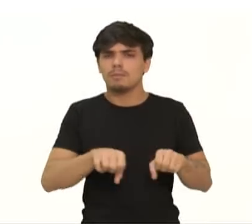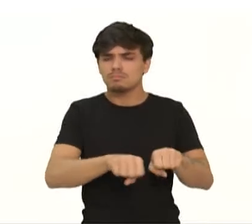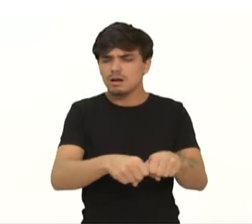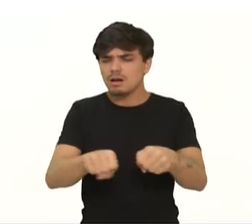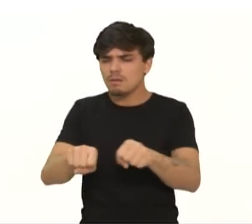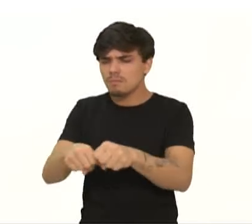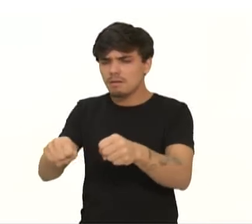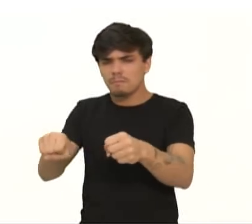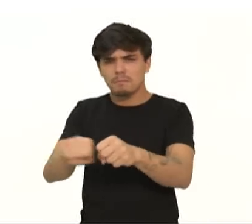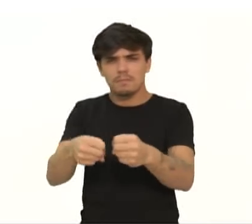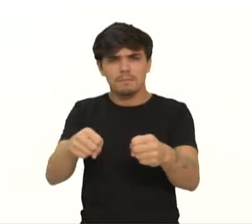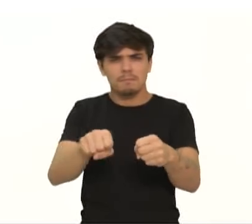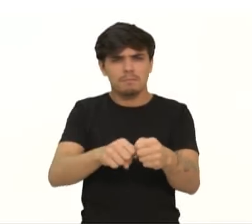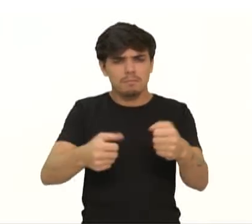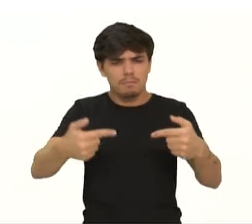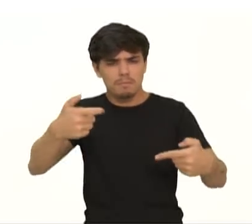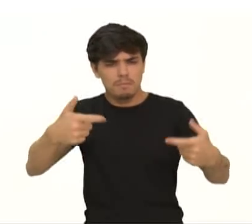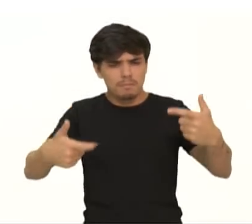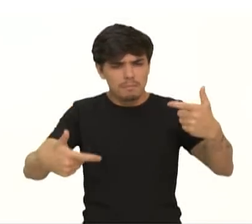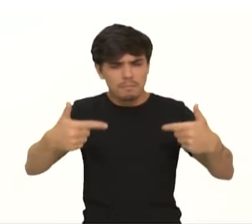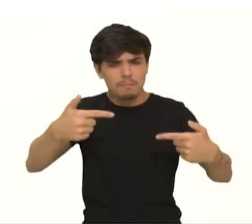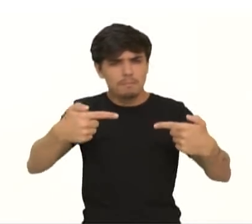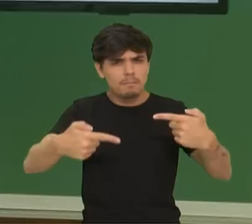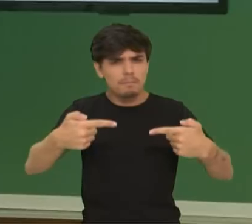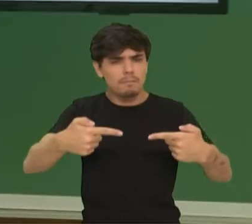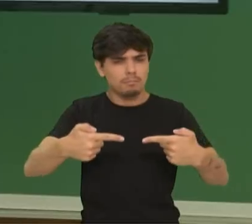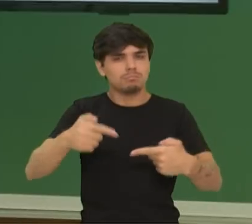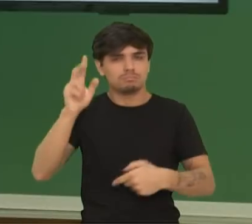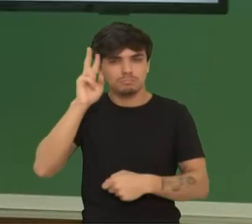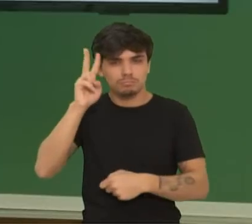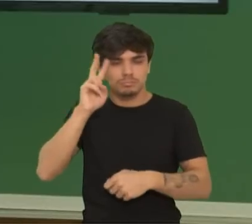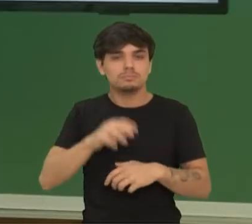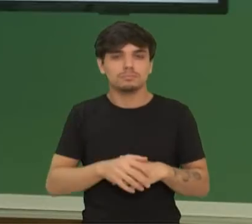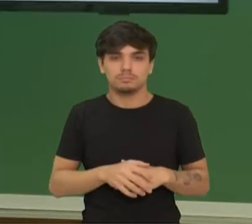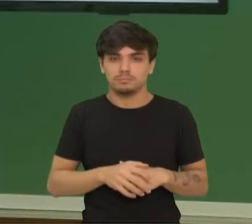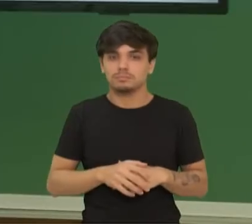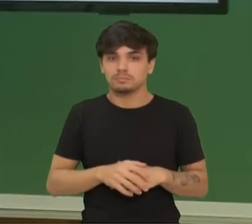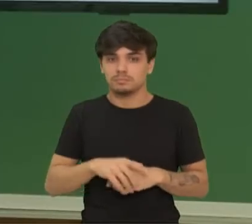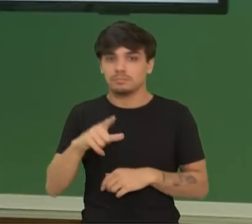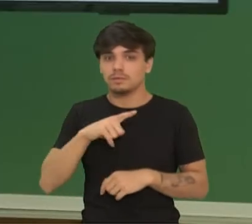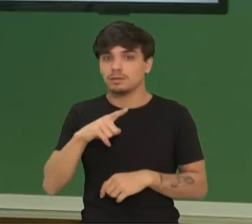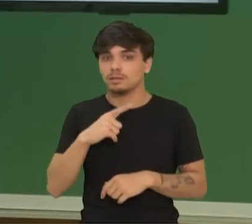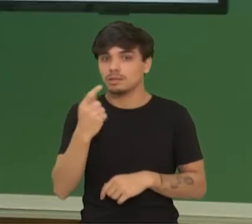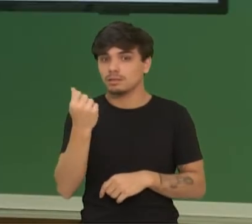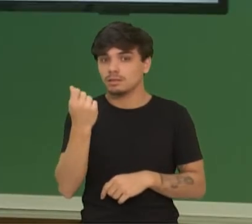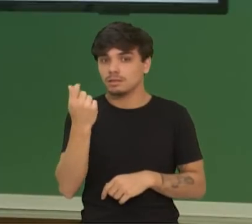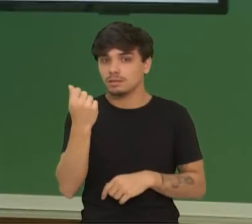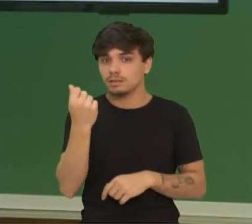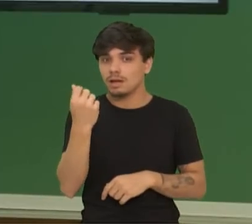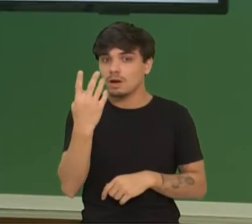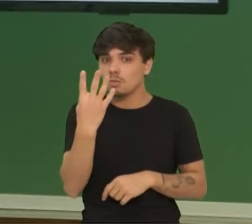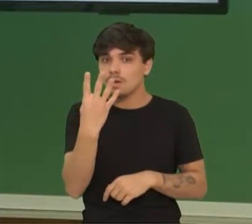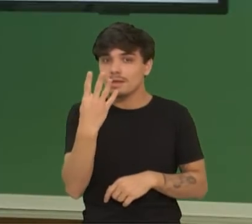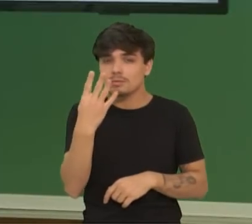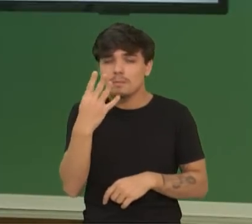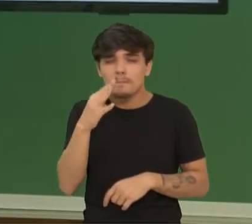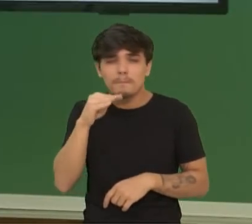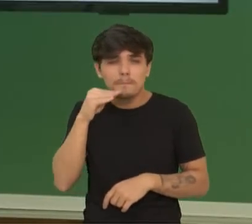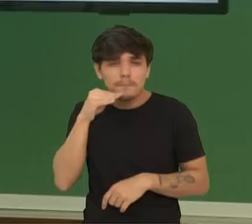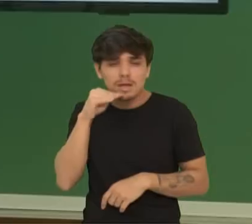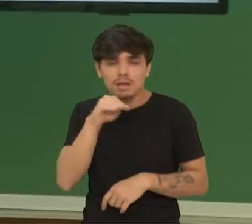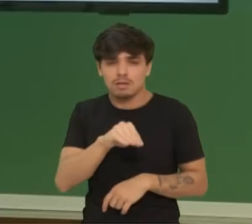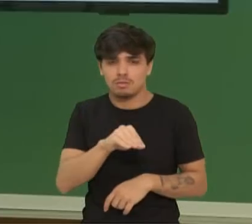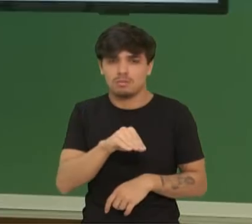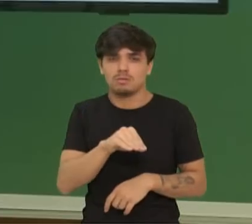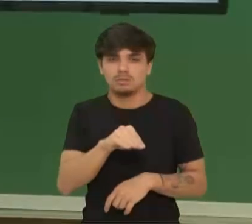destrutivos conflitos da história, deixando um saldo de mais de 4 milhões de mortos. Bastante